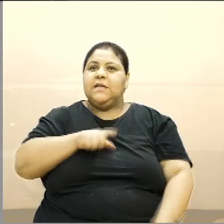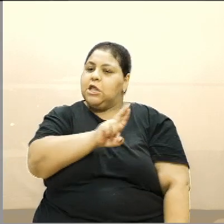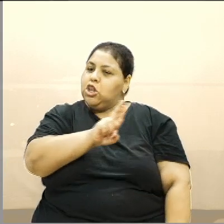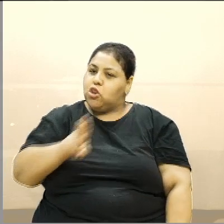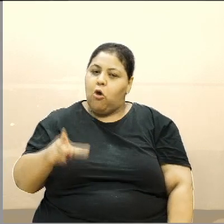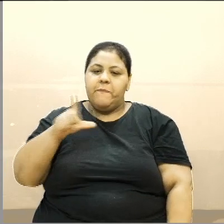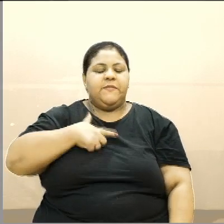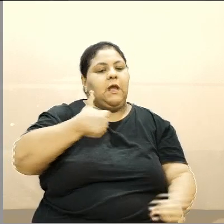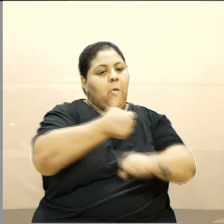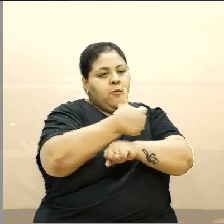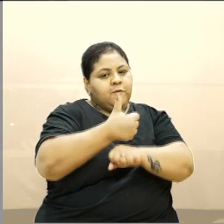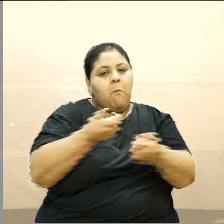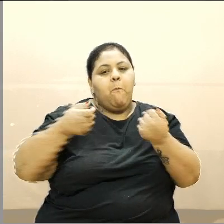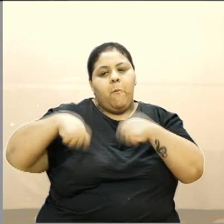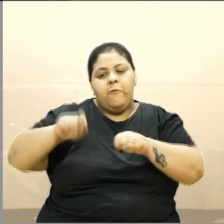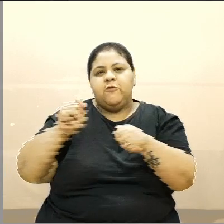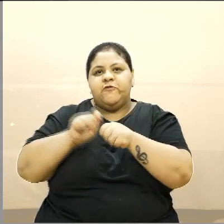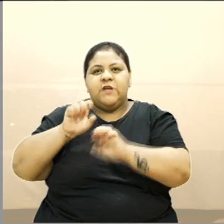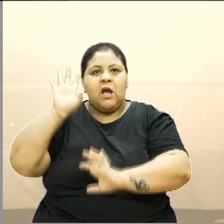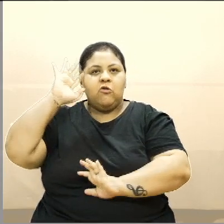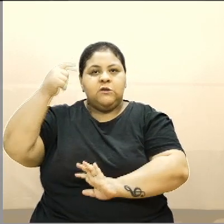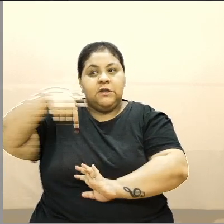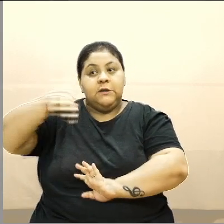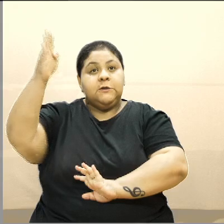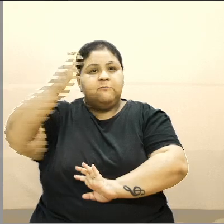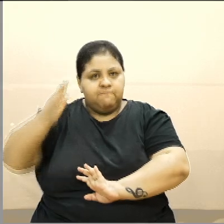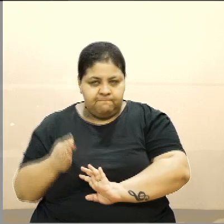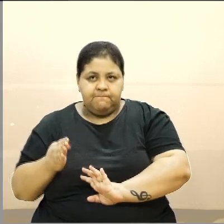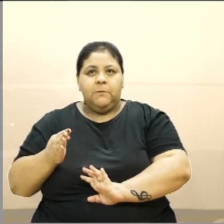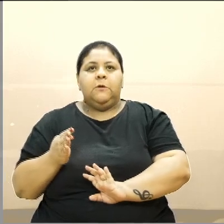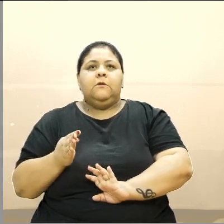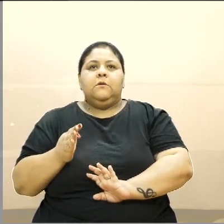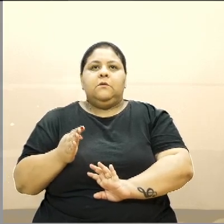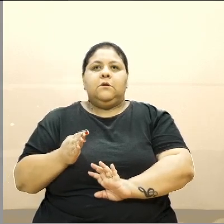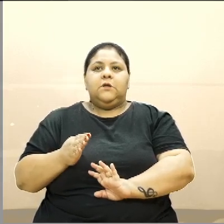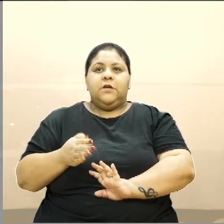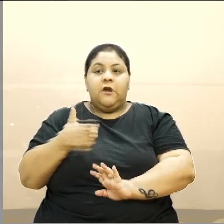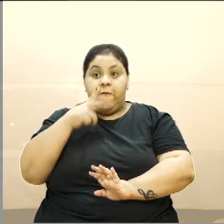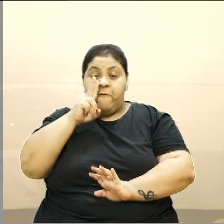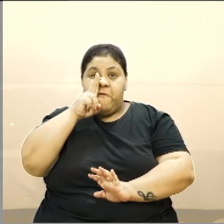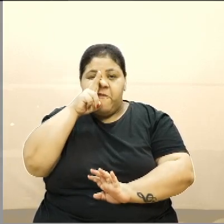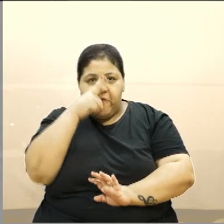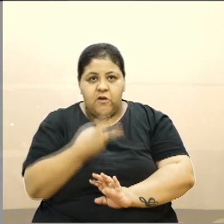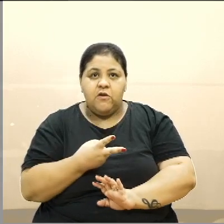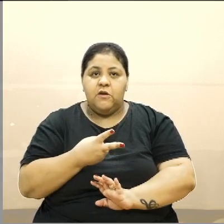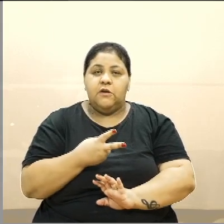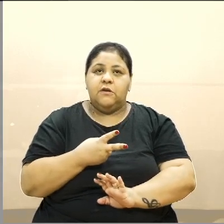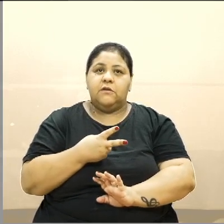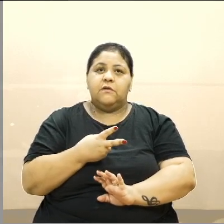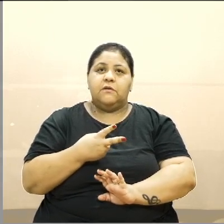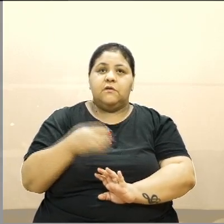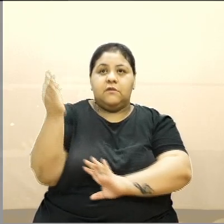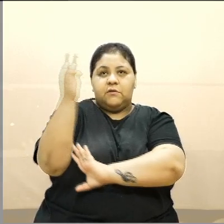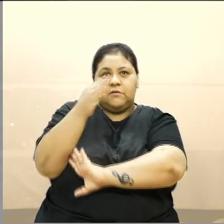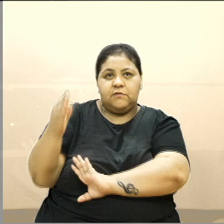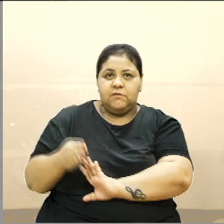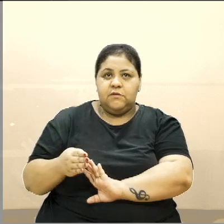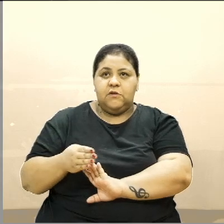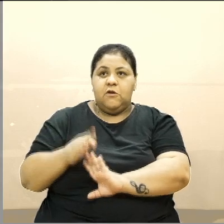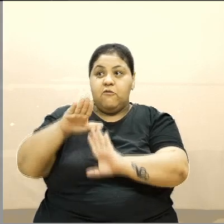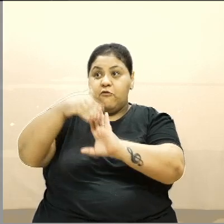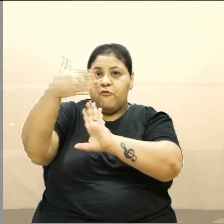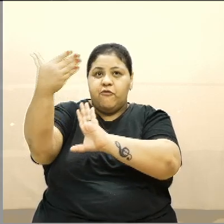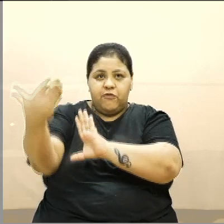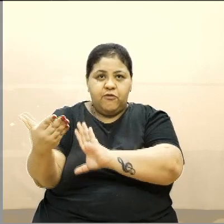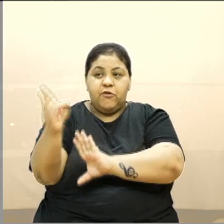tem possibilidade de fazer isso acontecer no Brasil, a gente tem possibilidade e gana para fazer. Tanto é que quando os brasileiros vão para fora, para